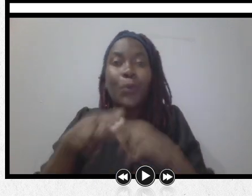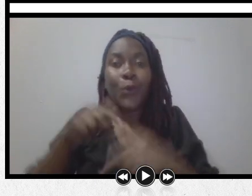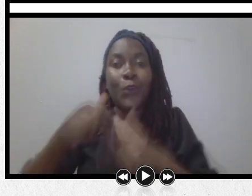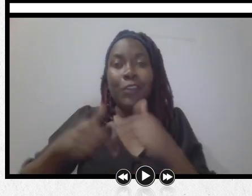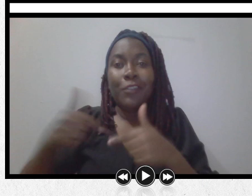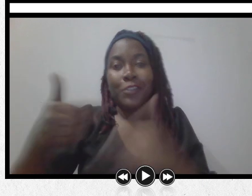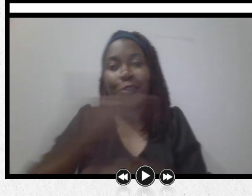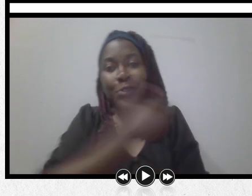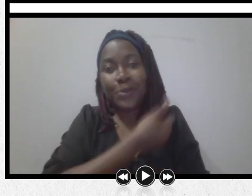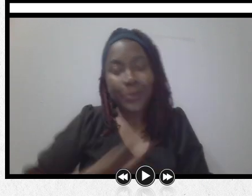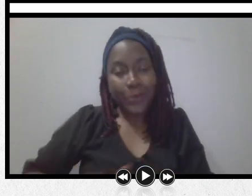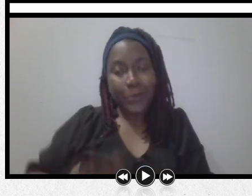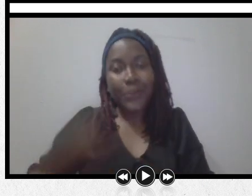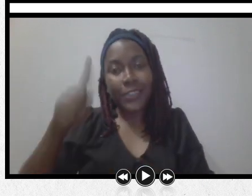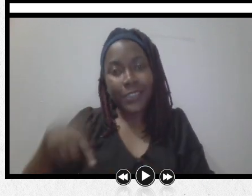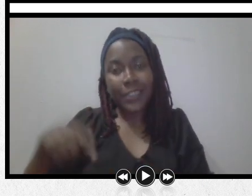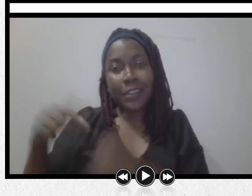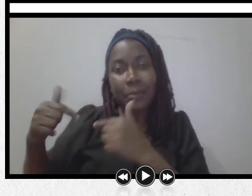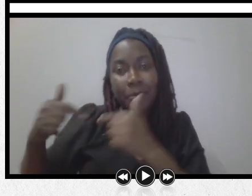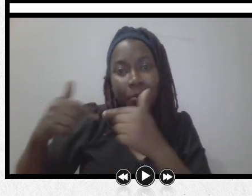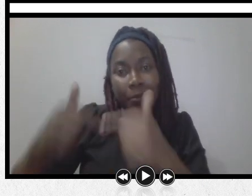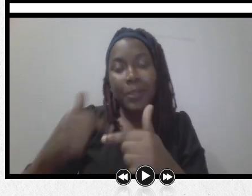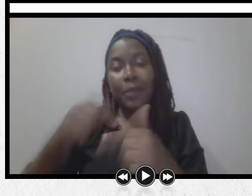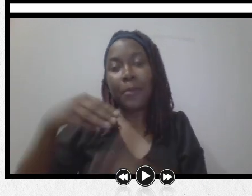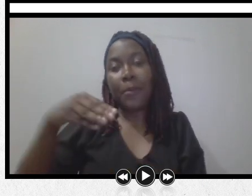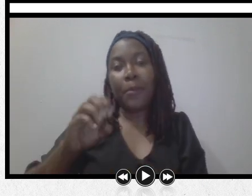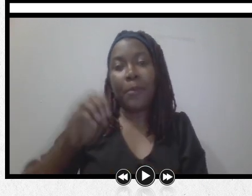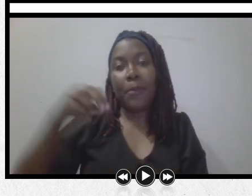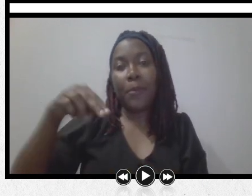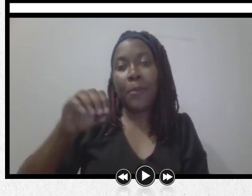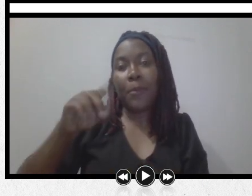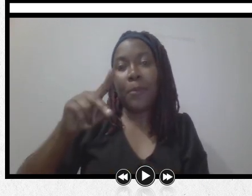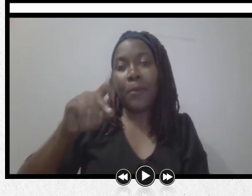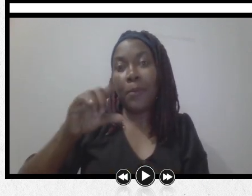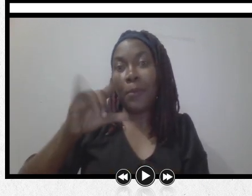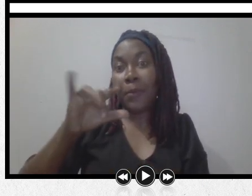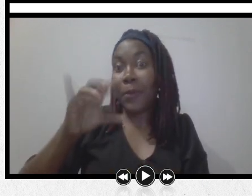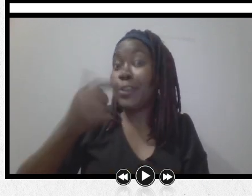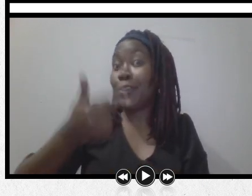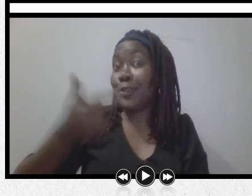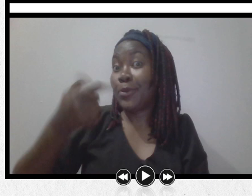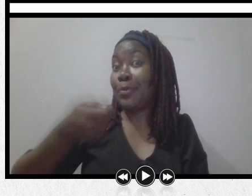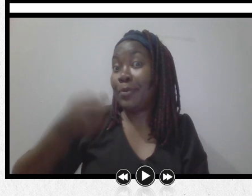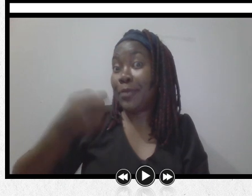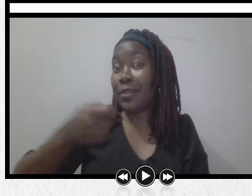serviço público que será operado em regime de monopólio. Então, essa é a segunda obrigação